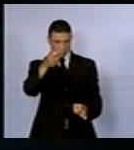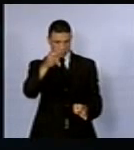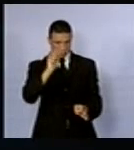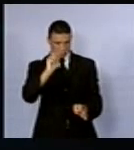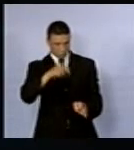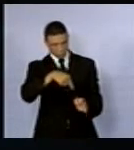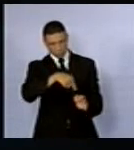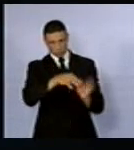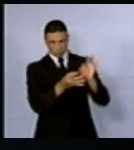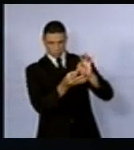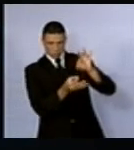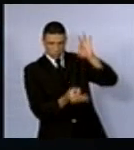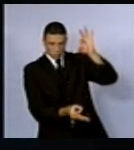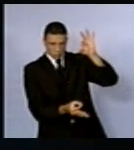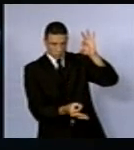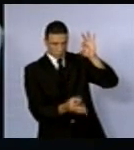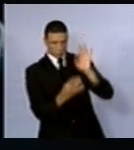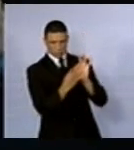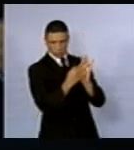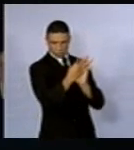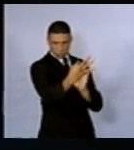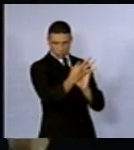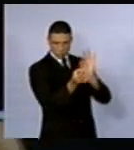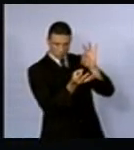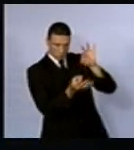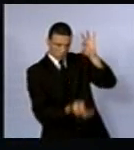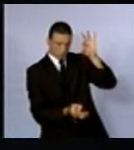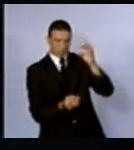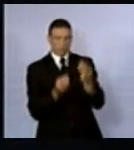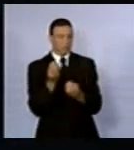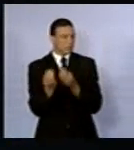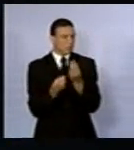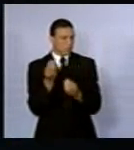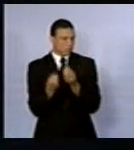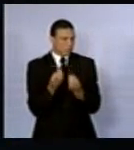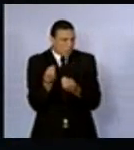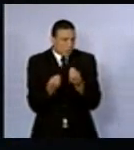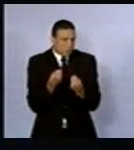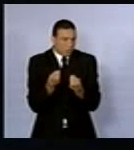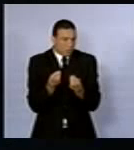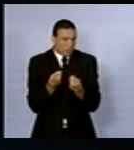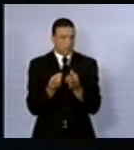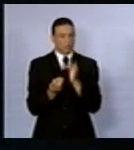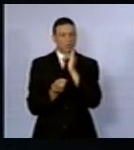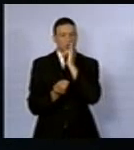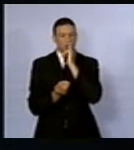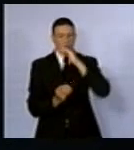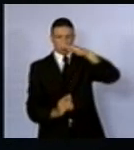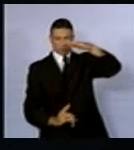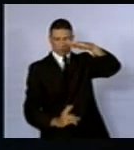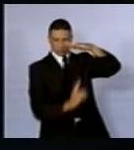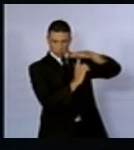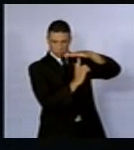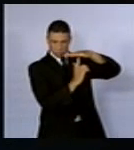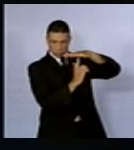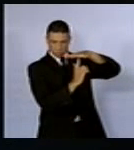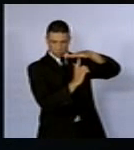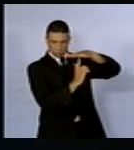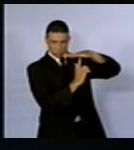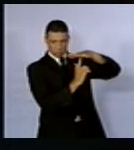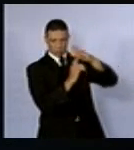A medição desse campo magnético, ele se dá no limite da faixa de